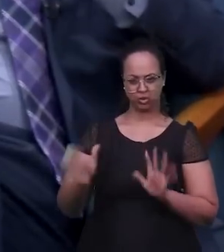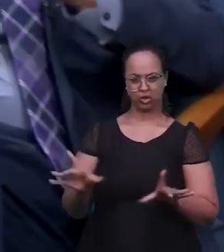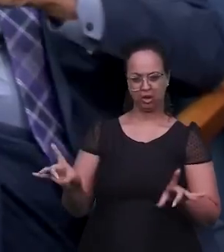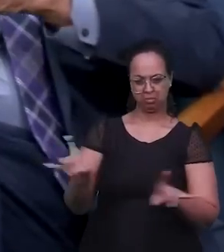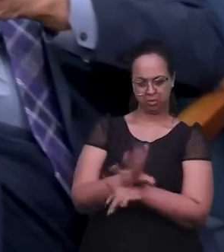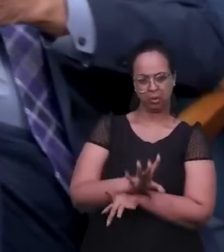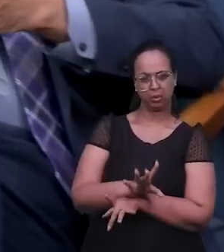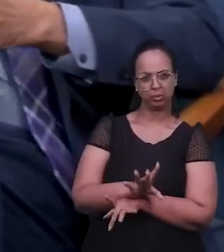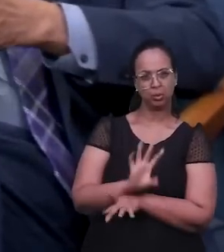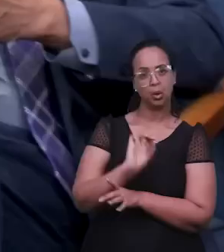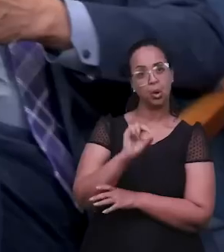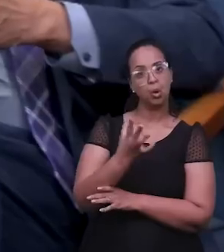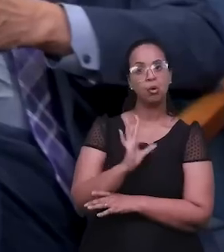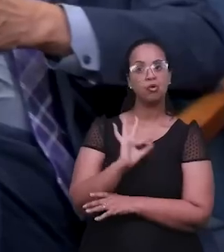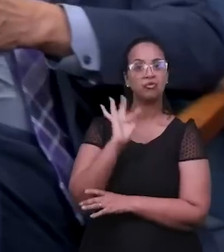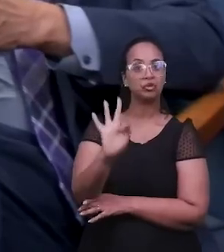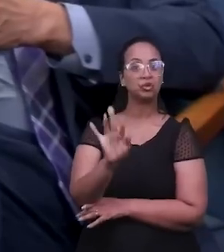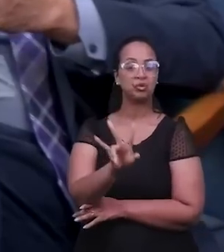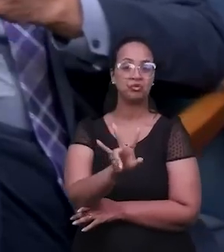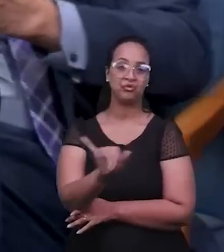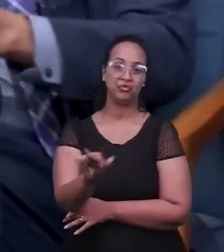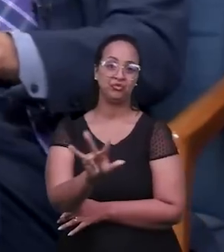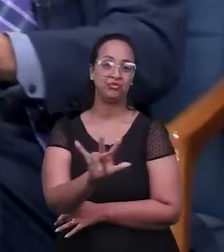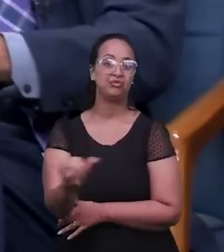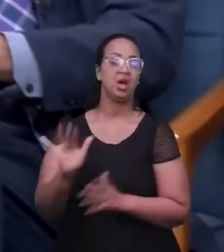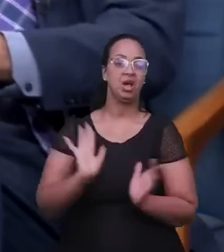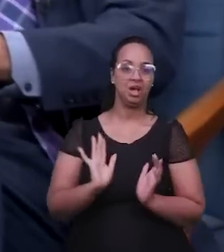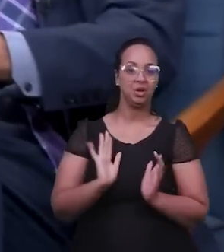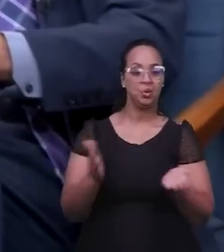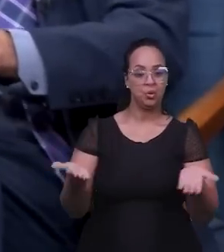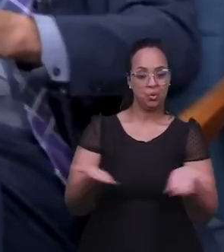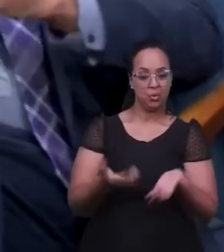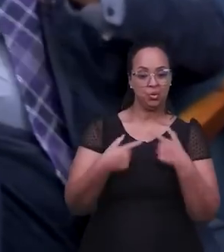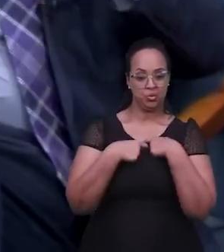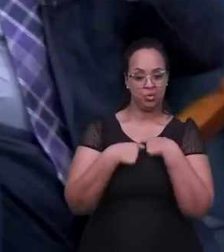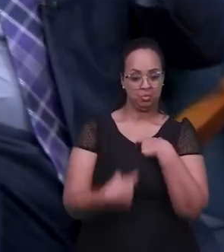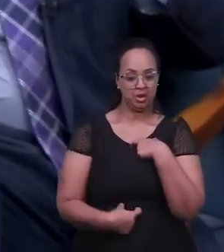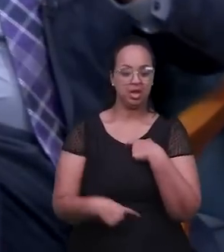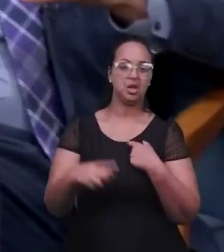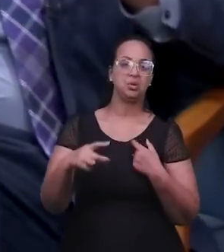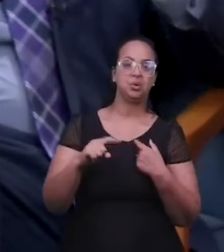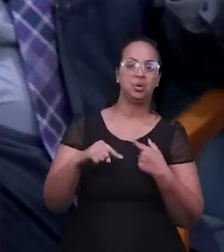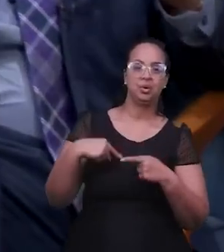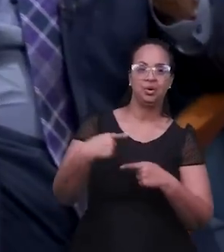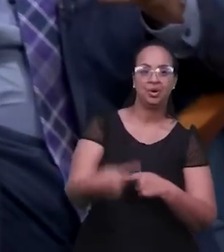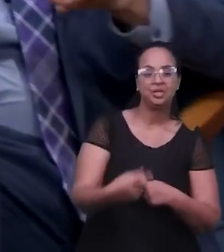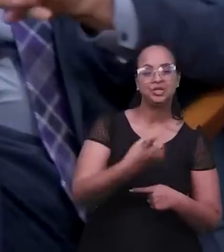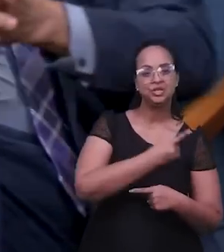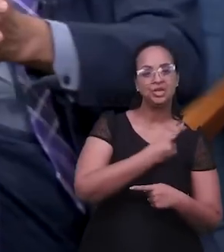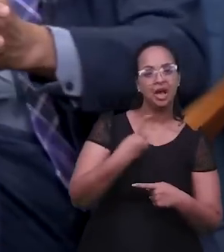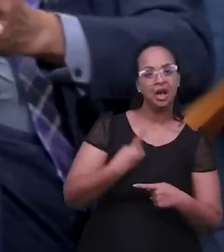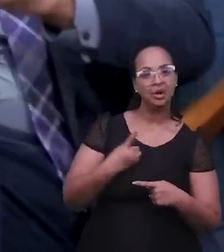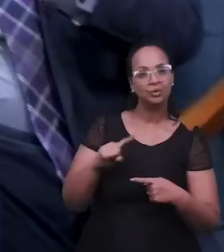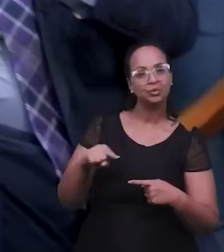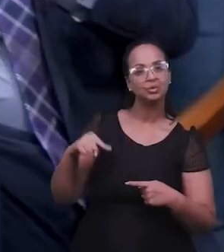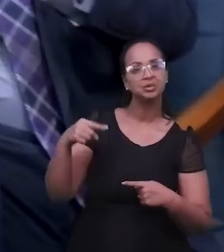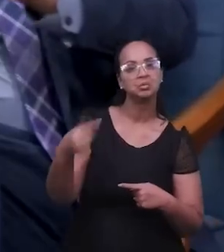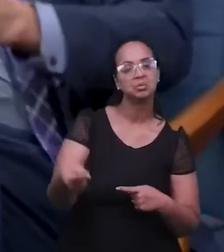aqueles que já têm ministério, ou aqueles que amanhã terão ministério, aqueles que amanhã serão levantados, hoje são obreiros,